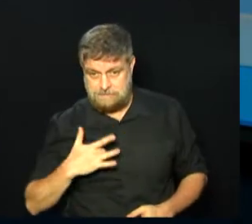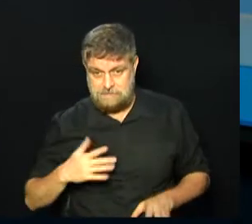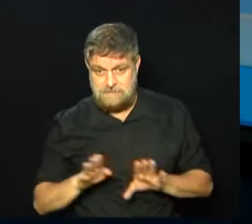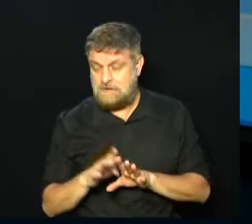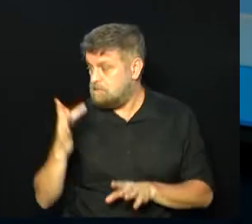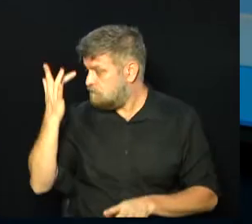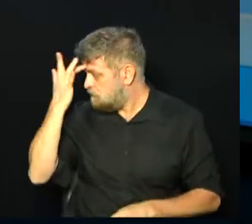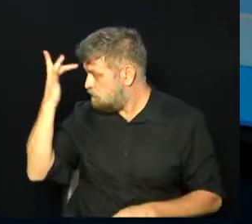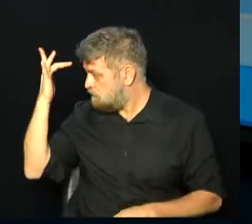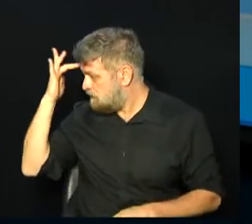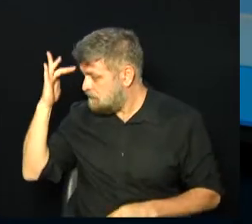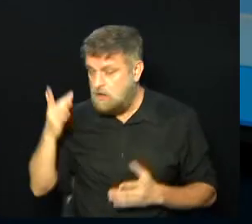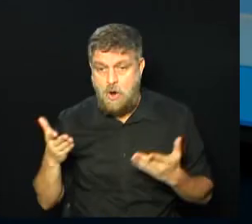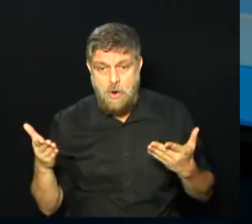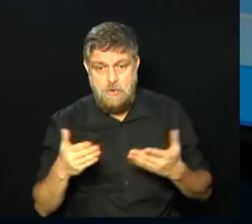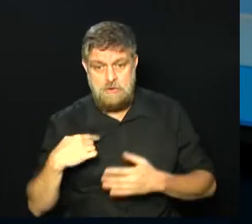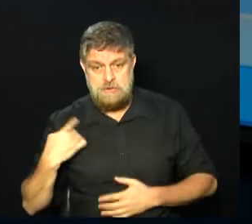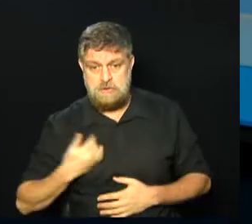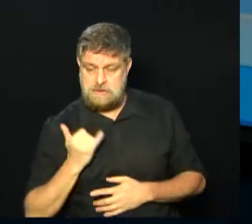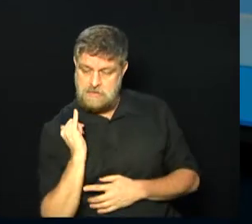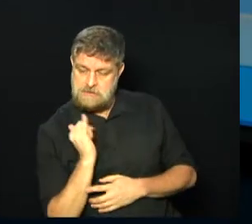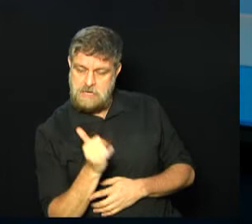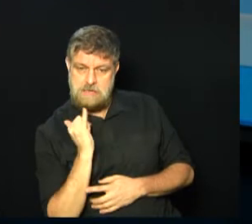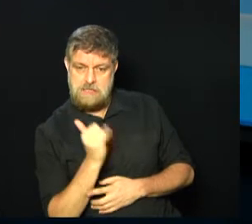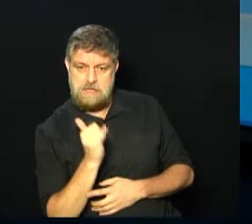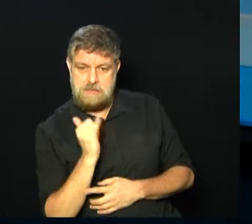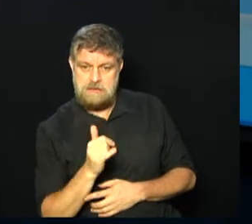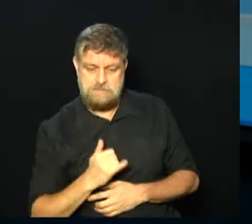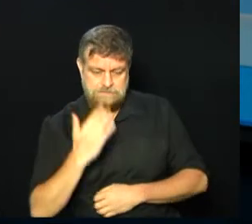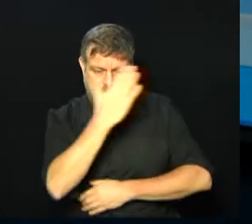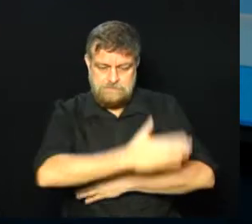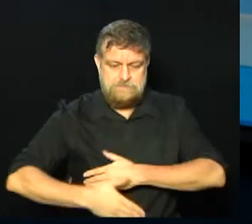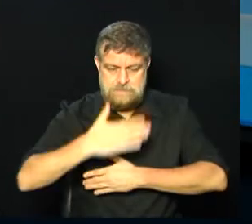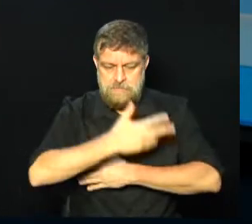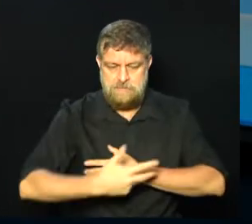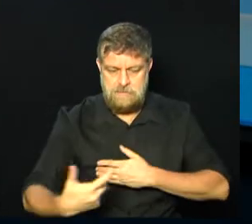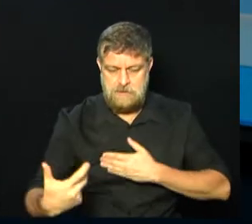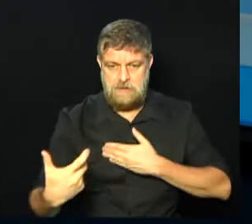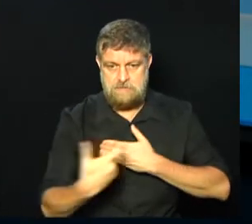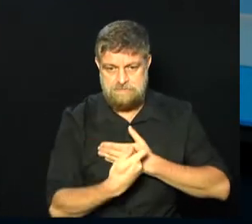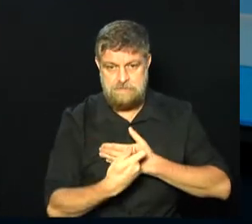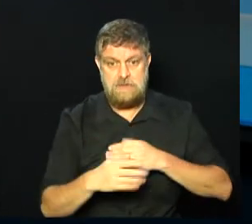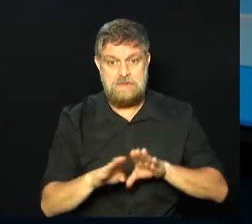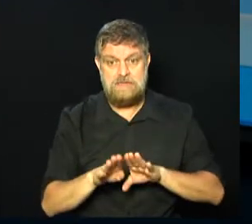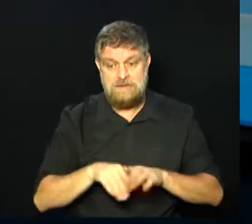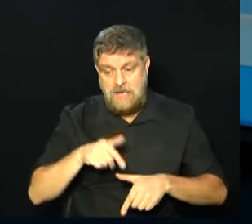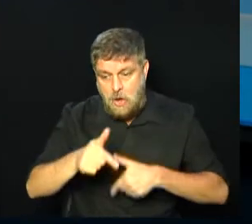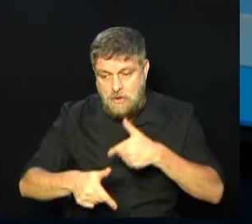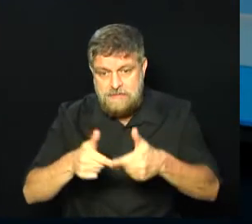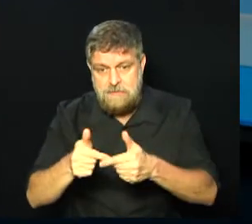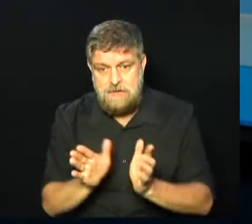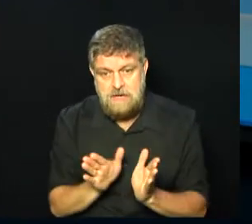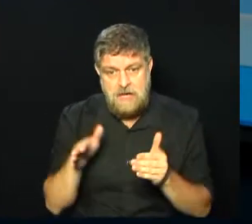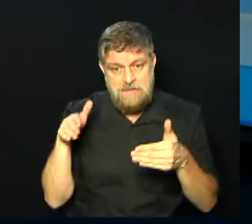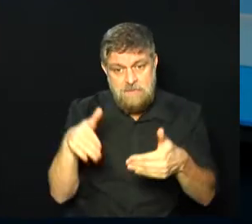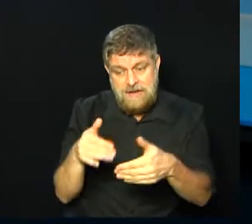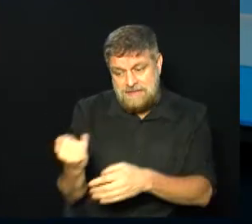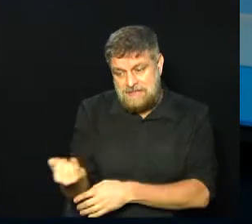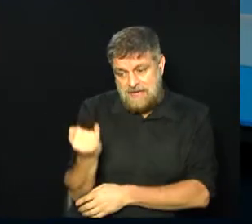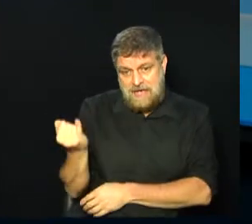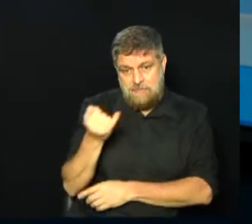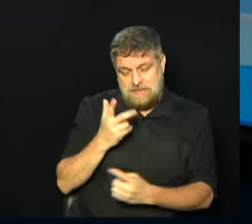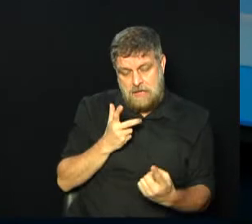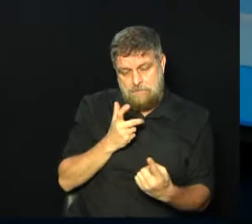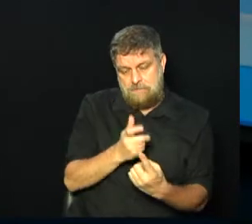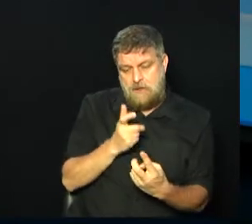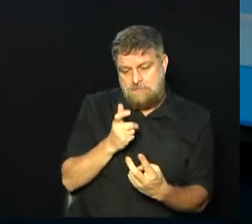mental. Hoje, falamos tanto de imunização e temos um trabalho dedicado à importância da